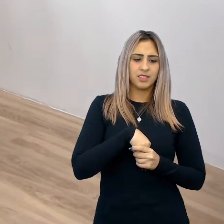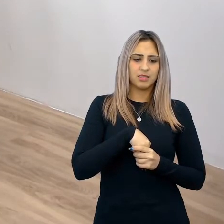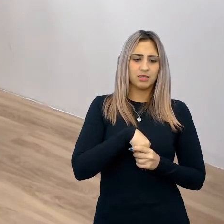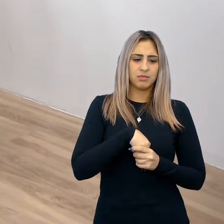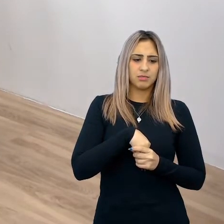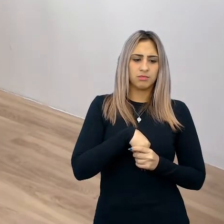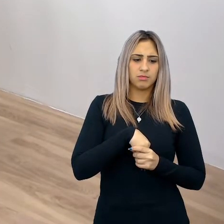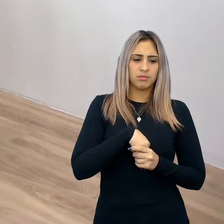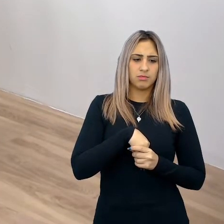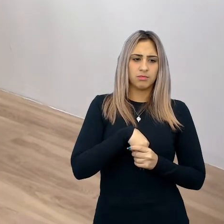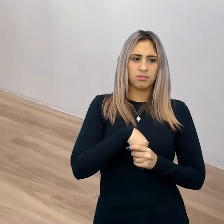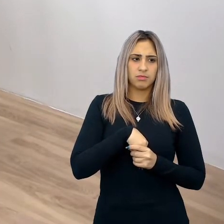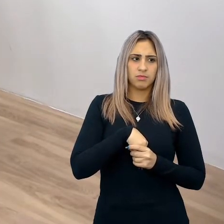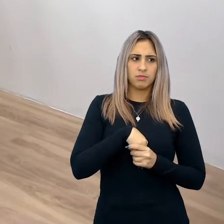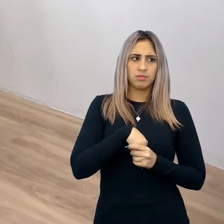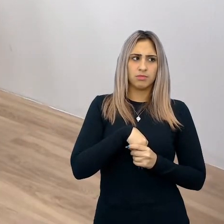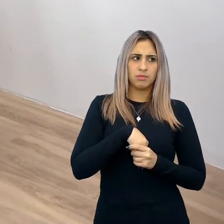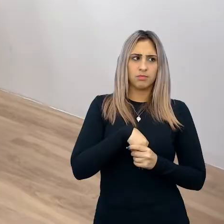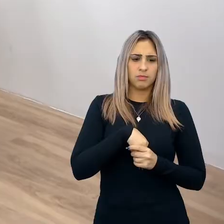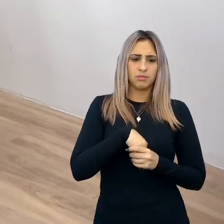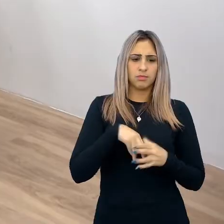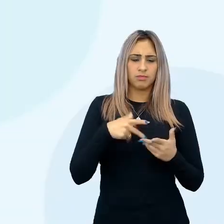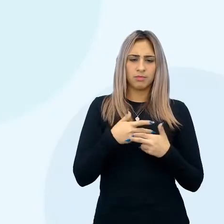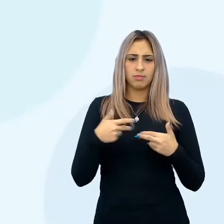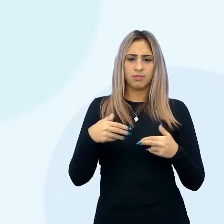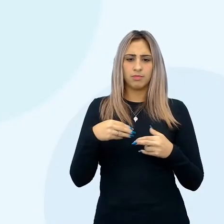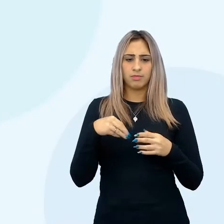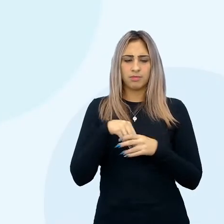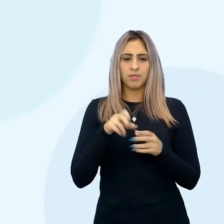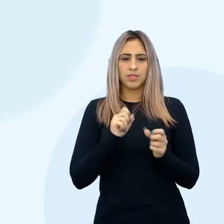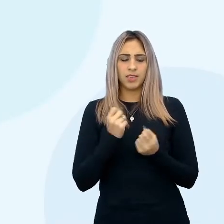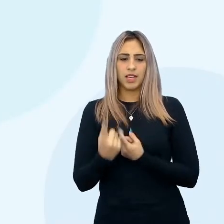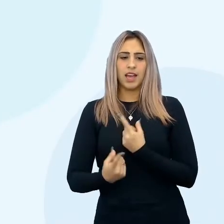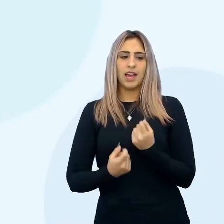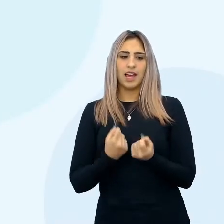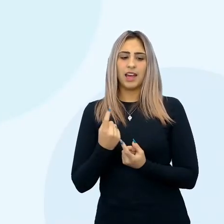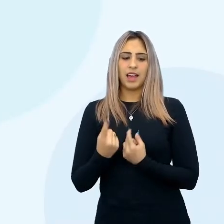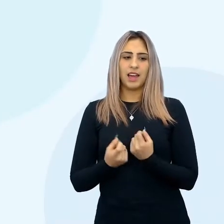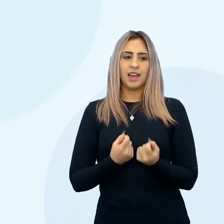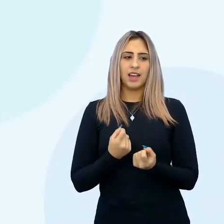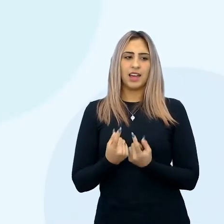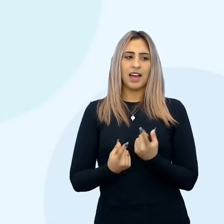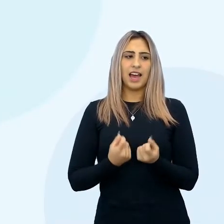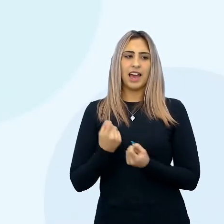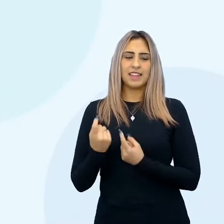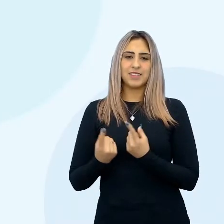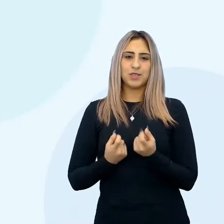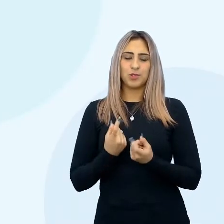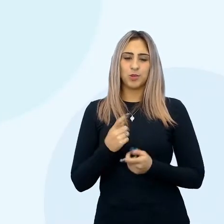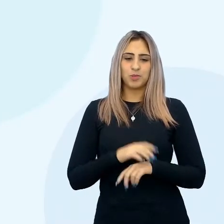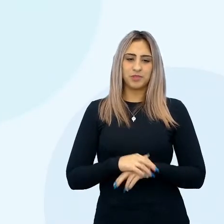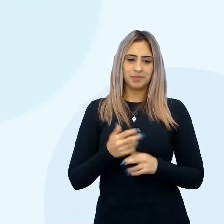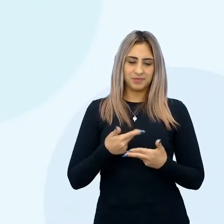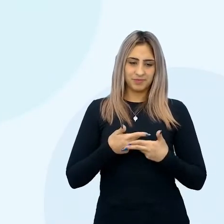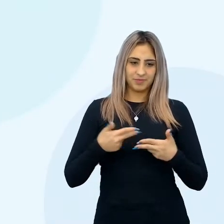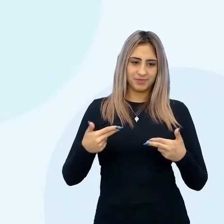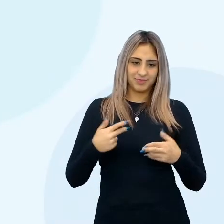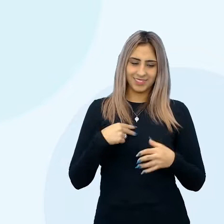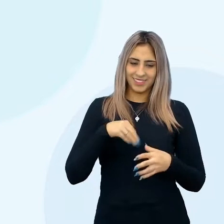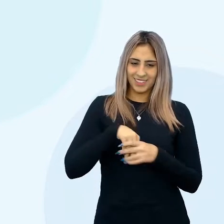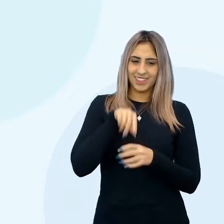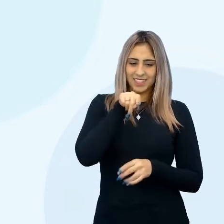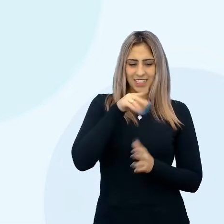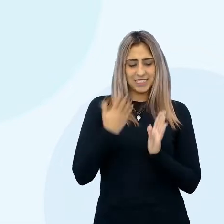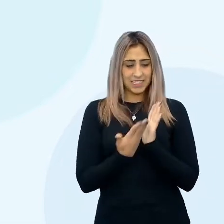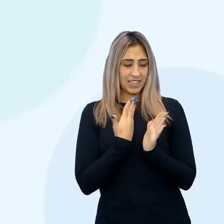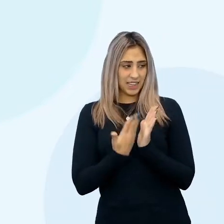Tem. Olha só, na tela tem alguns livros brasileiros que foram adaptados para o cinema. Ai, que legal. Olha só, esses